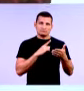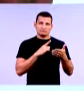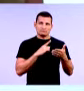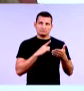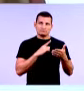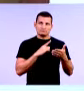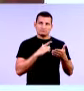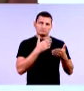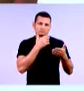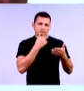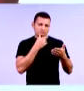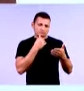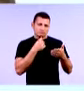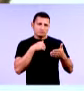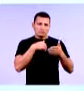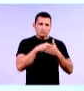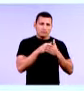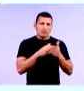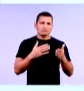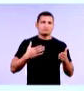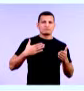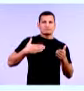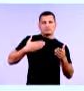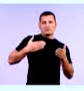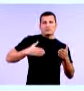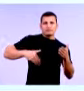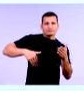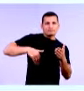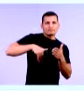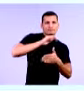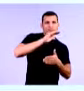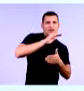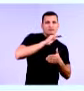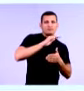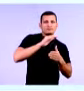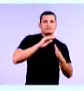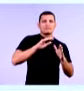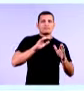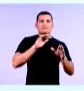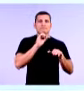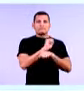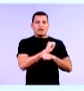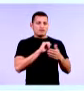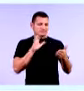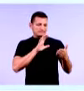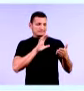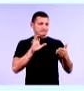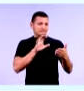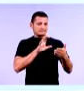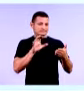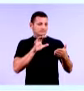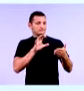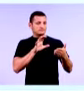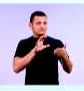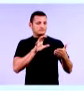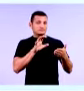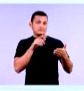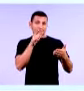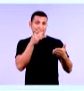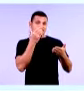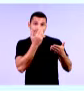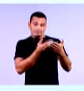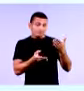o atacante pega a bola, mata no peito, joga no terreno, chutou, congelou a imagem. Bom, você perdeu o lance,